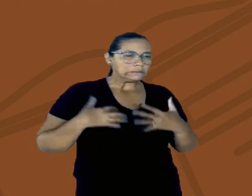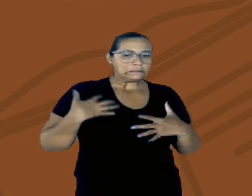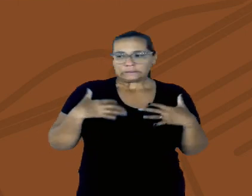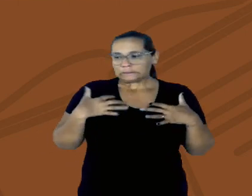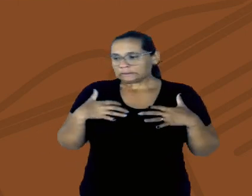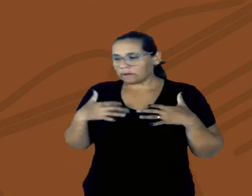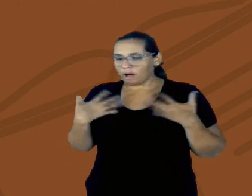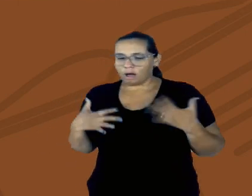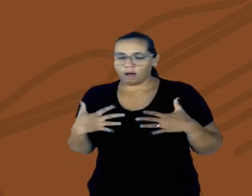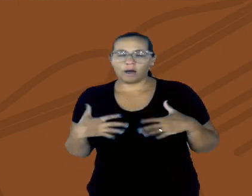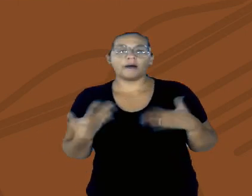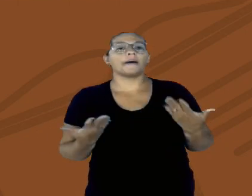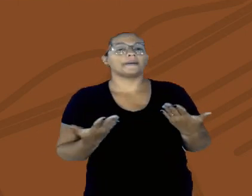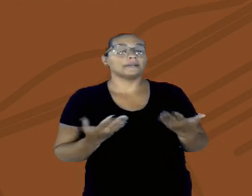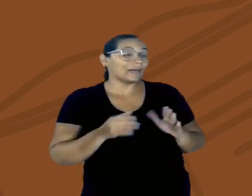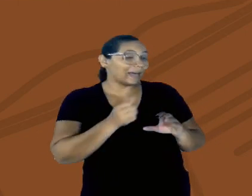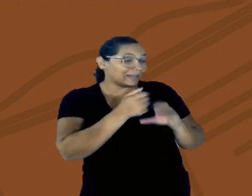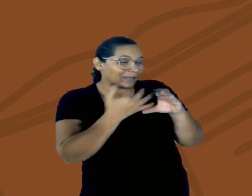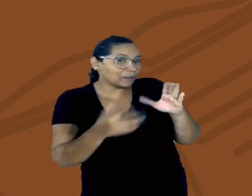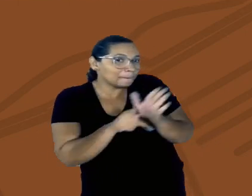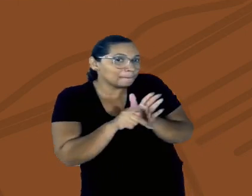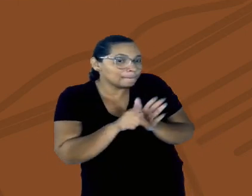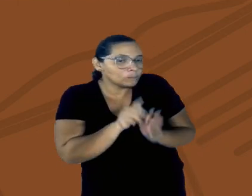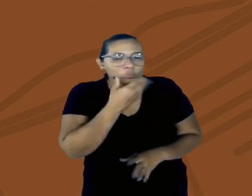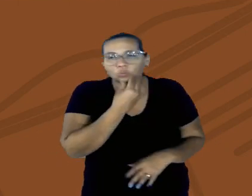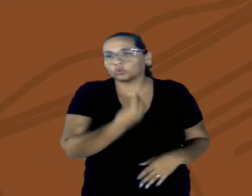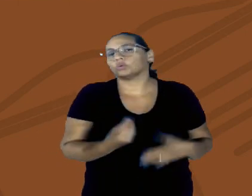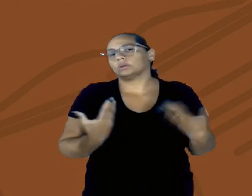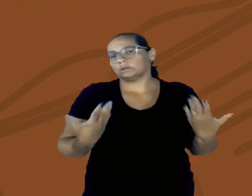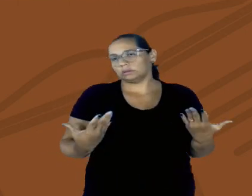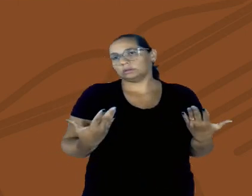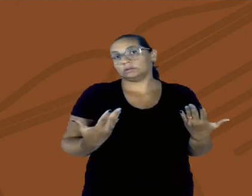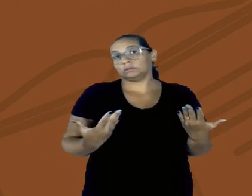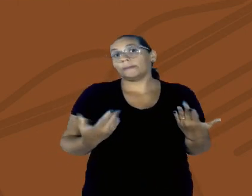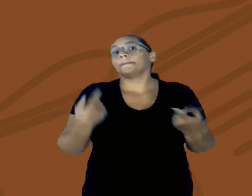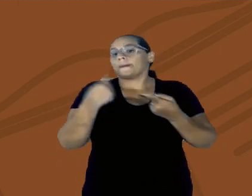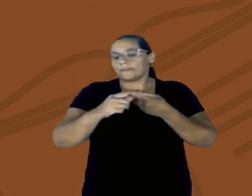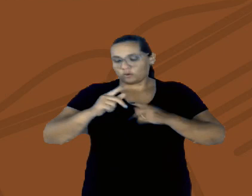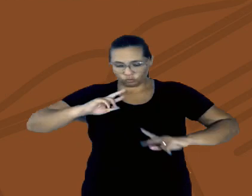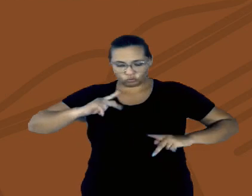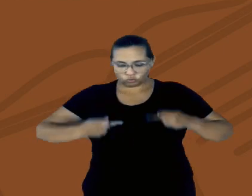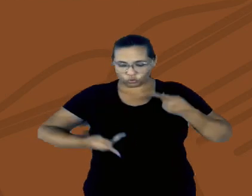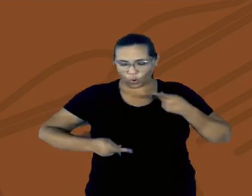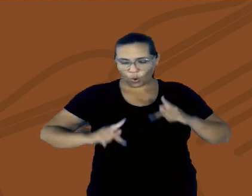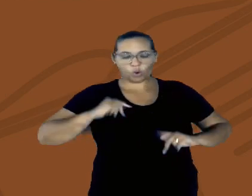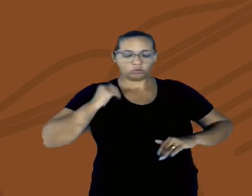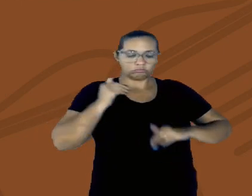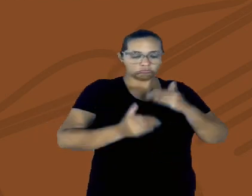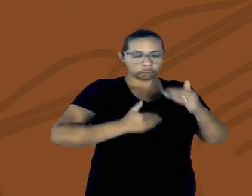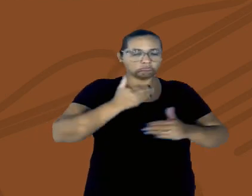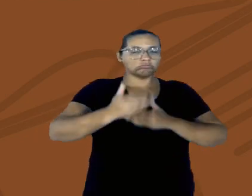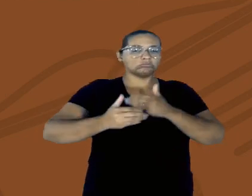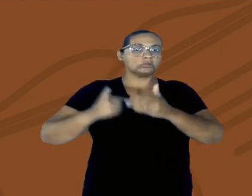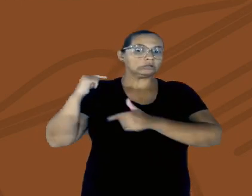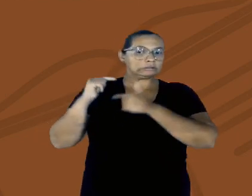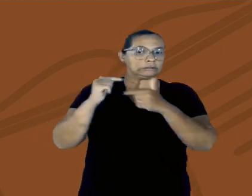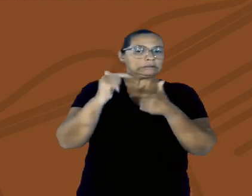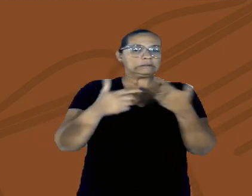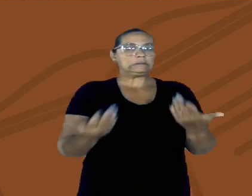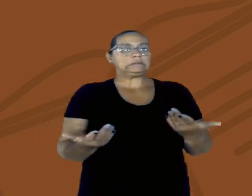São responsáveis pelas características masculinas. E os hormônios também aí da reprodução.